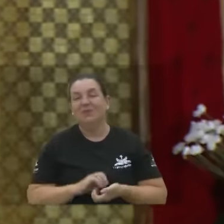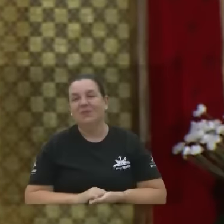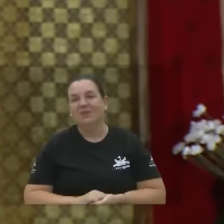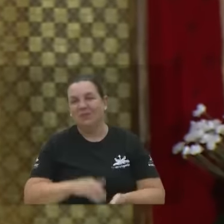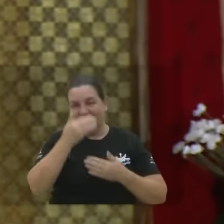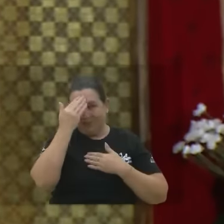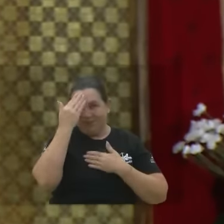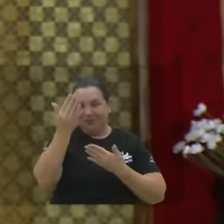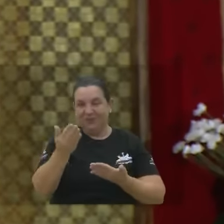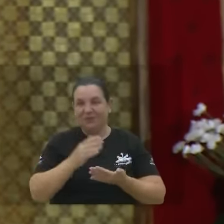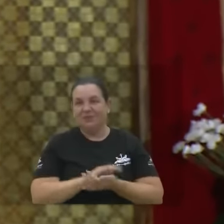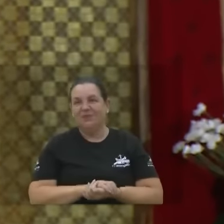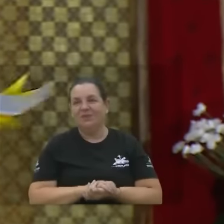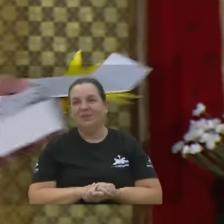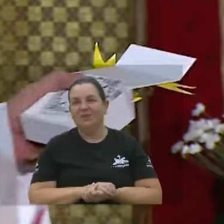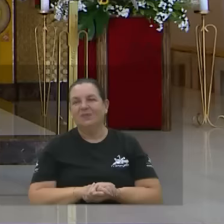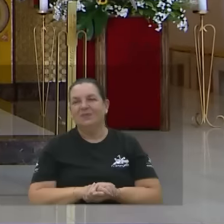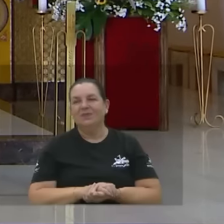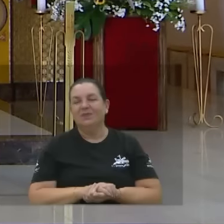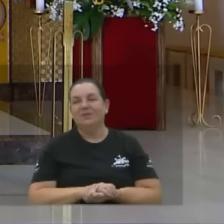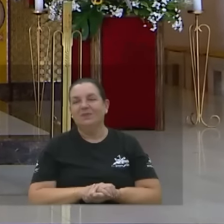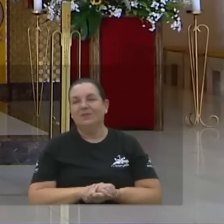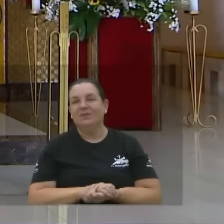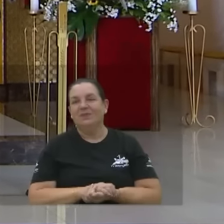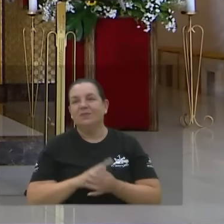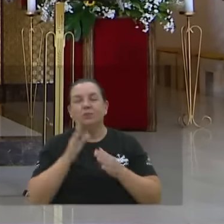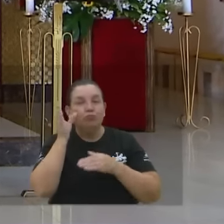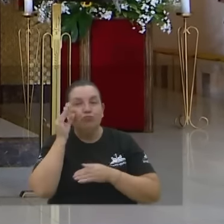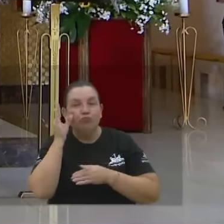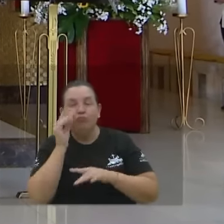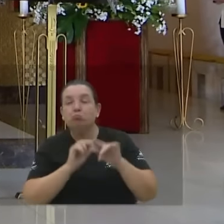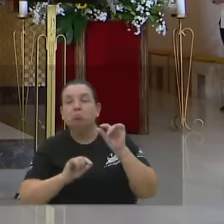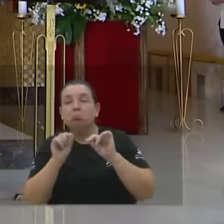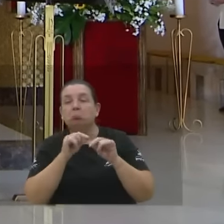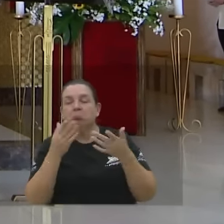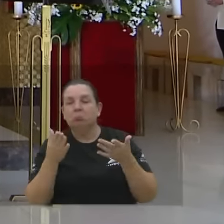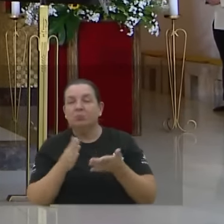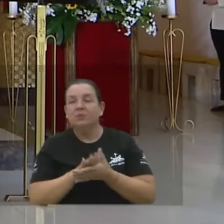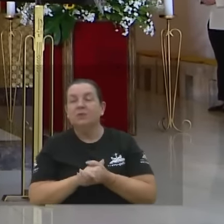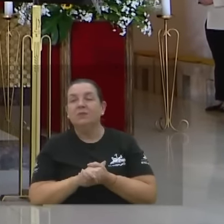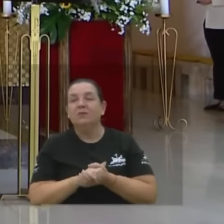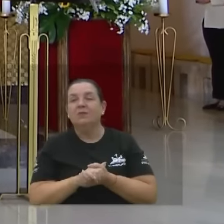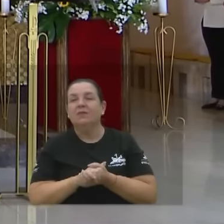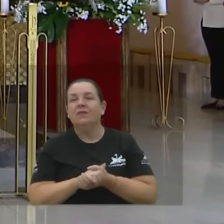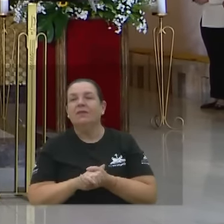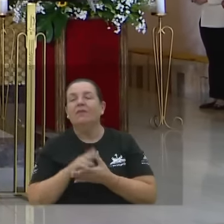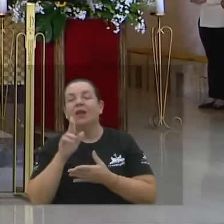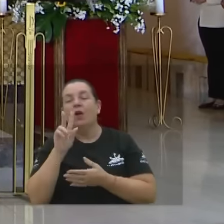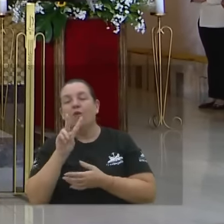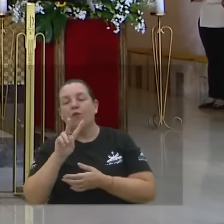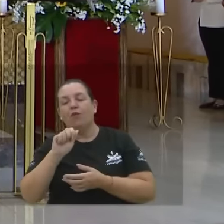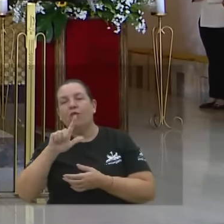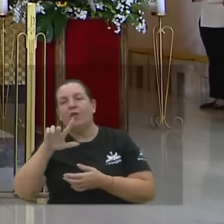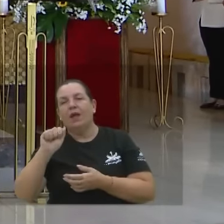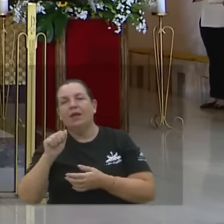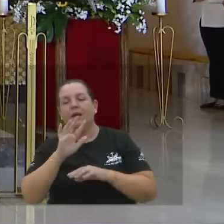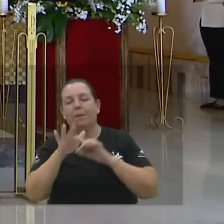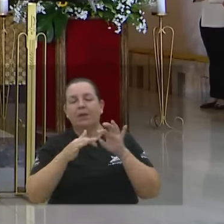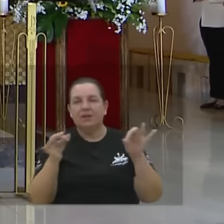Obrigado, gente. Eu quero dizer, todo mundo curioso, né, o que é, eu sei como é, um vale presente, flores